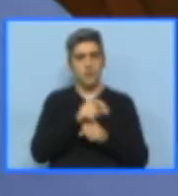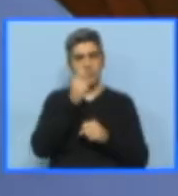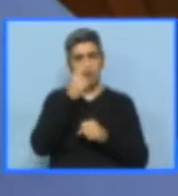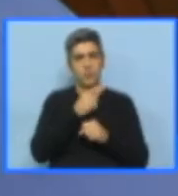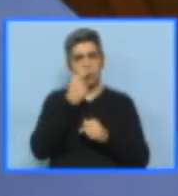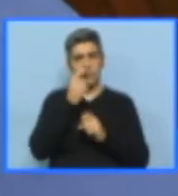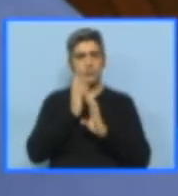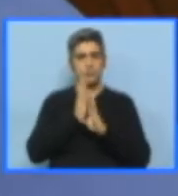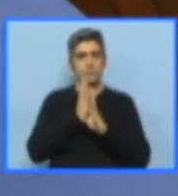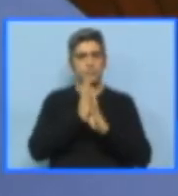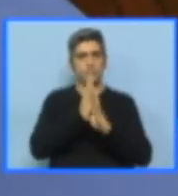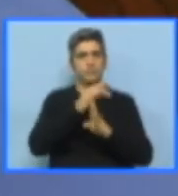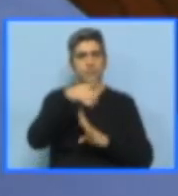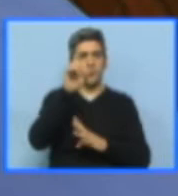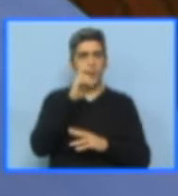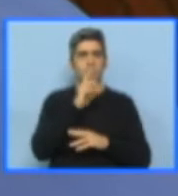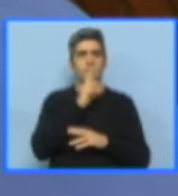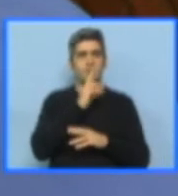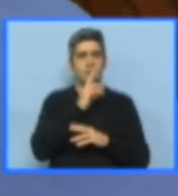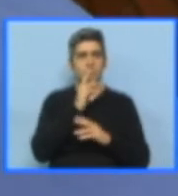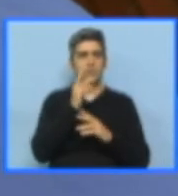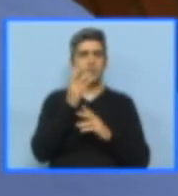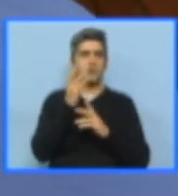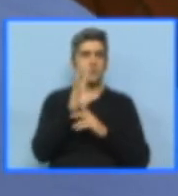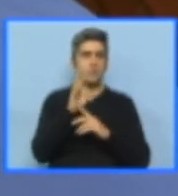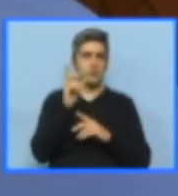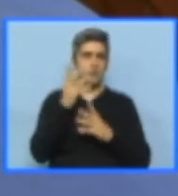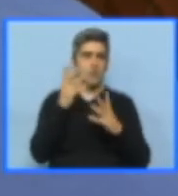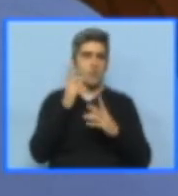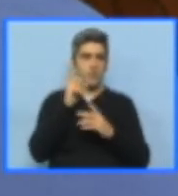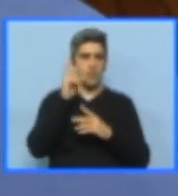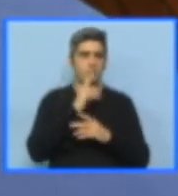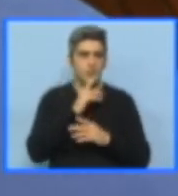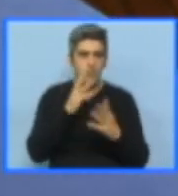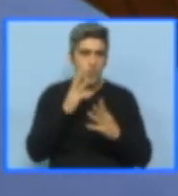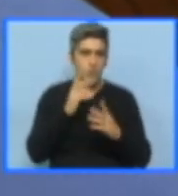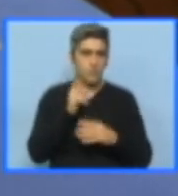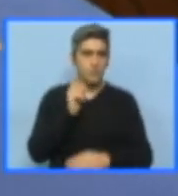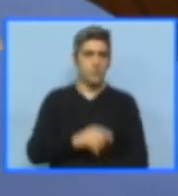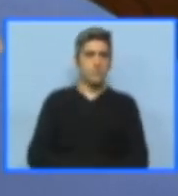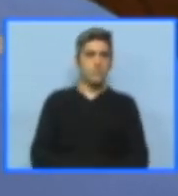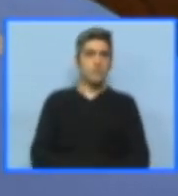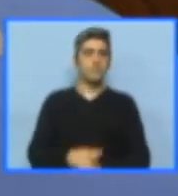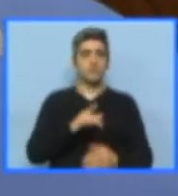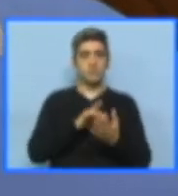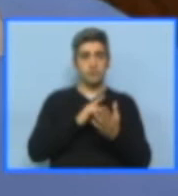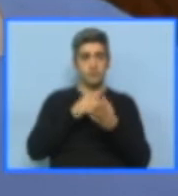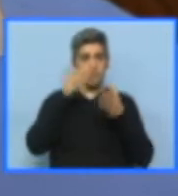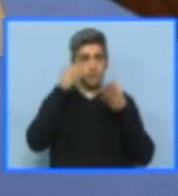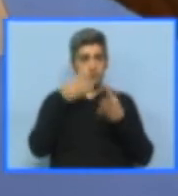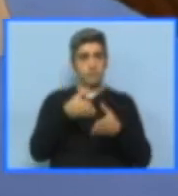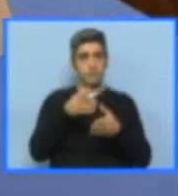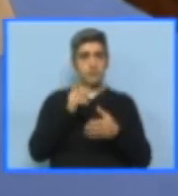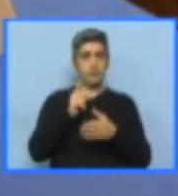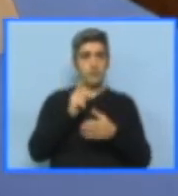história daqueles que se metem ao caminho em direção a santuários marianos, grande parte deles em direção a Fátima? Aliás, o livro foca-se